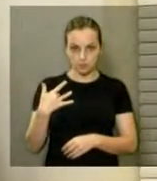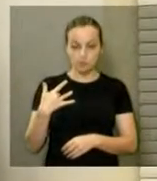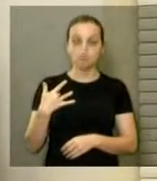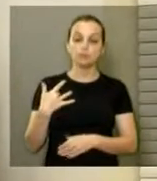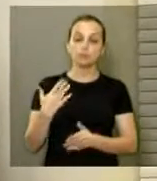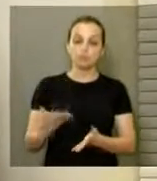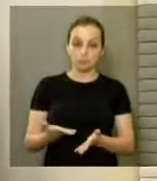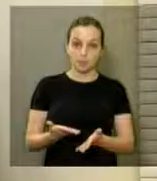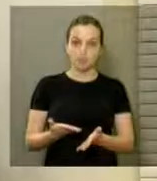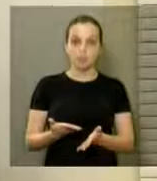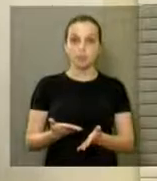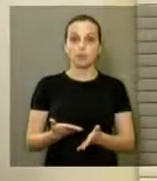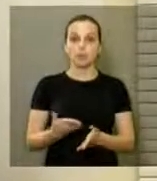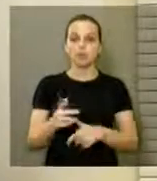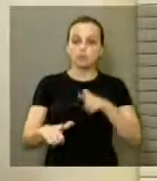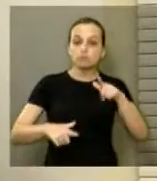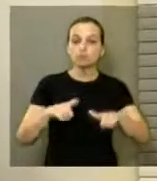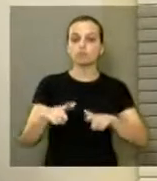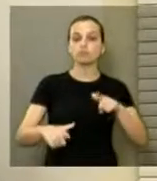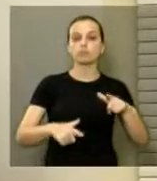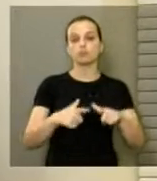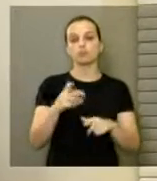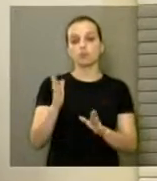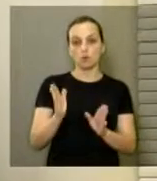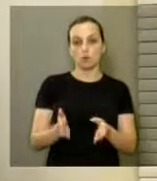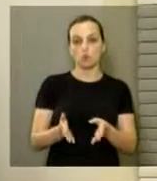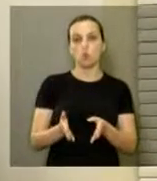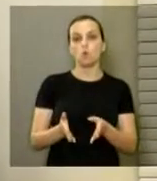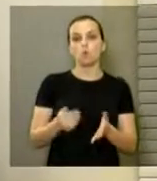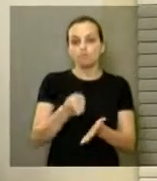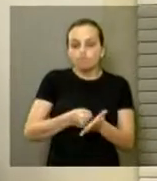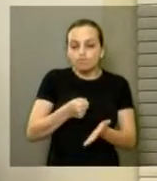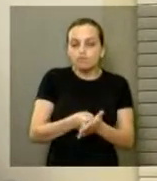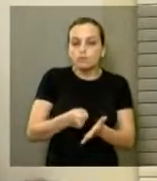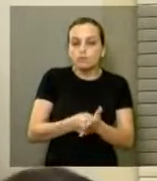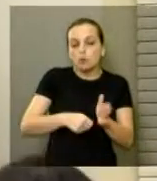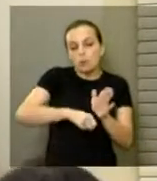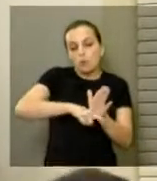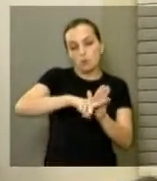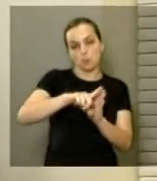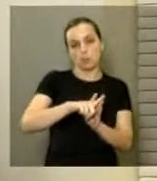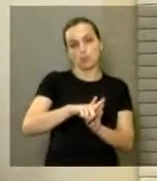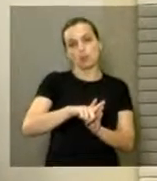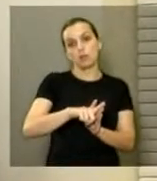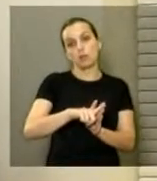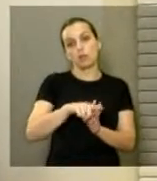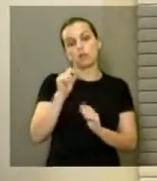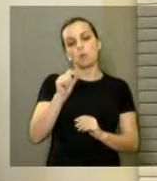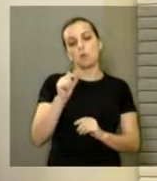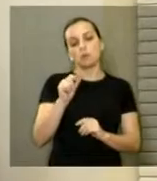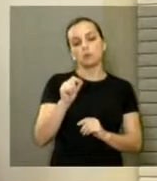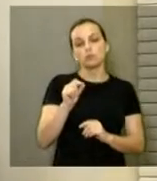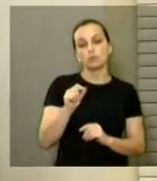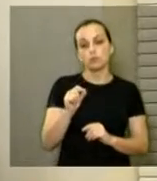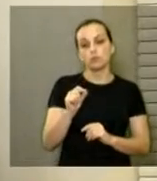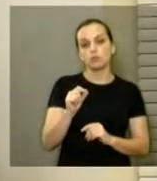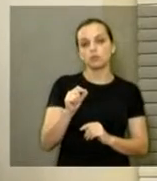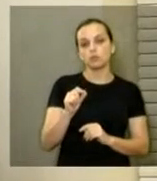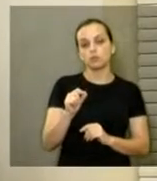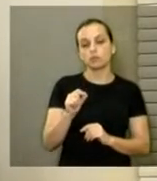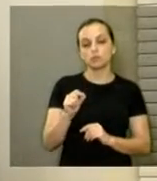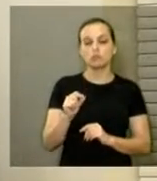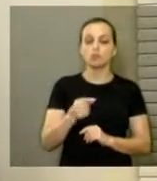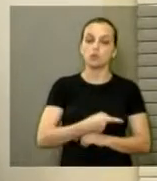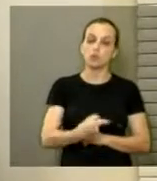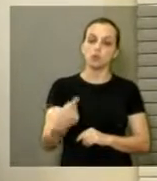Tá? Então, o trabalho hoje, intenso, é para se aumentar. Eu acho que esse é um dos gargalos